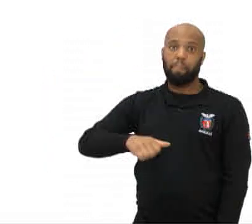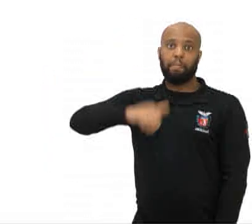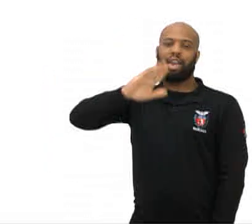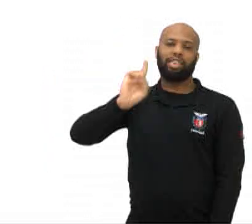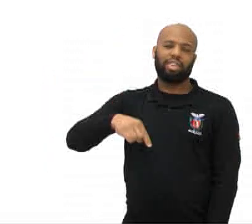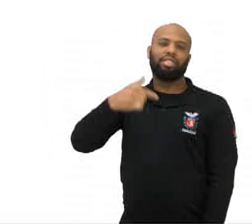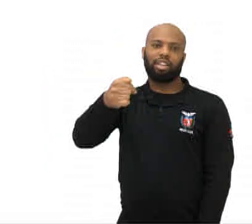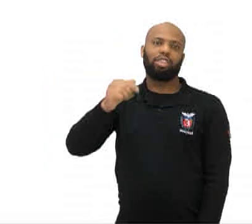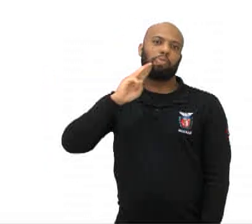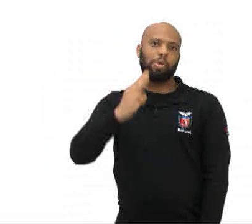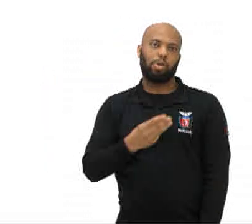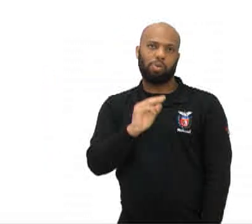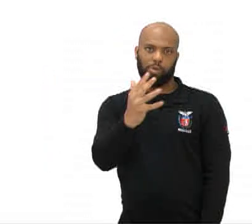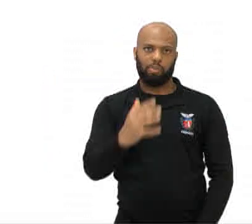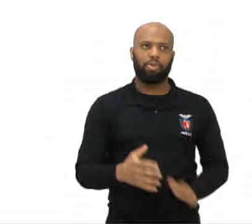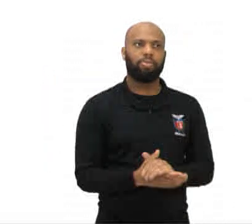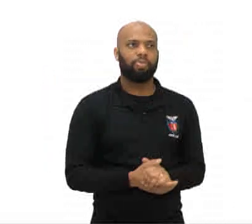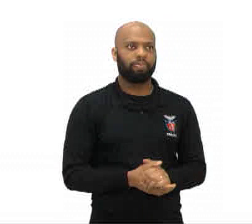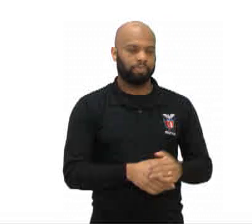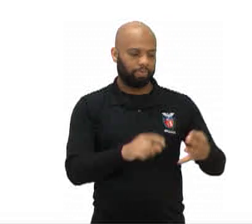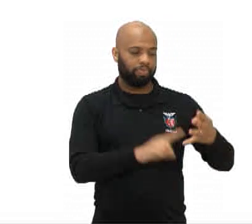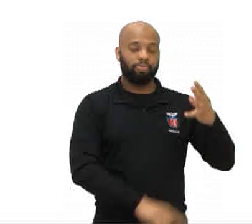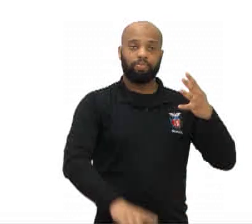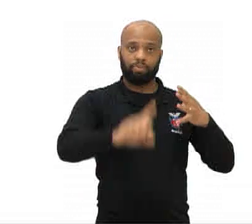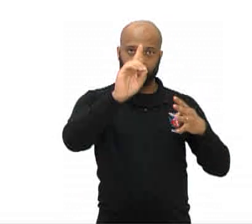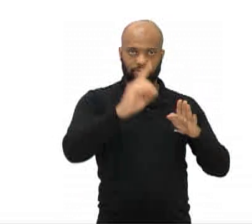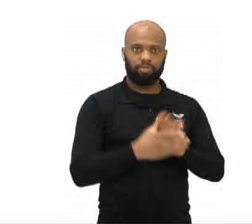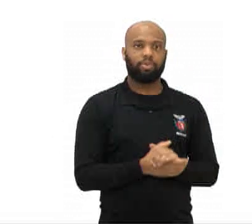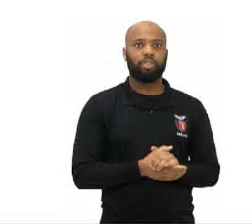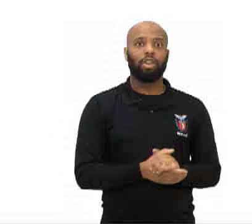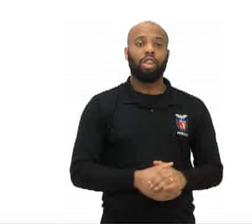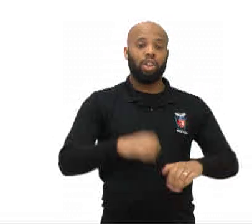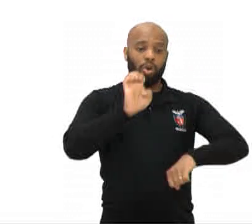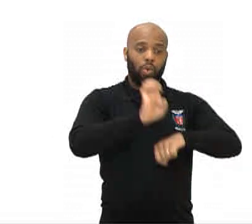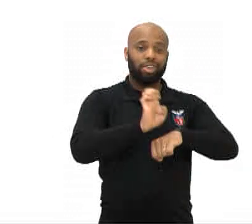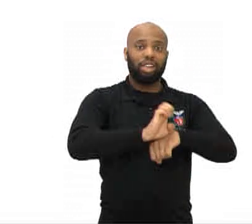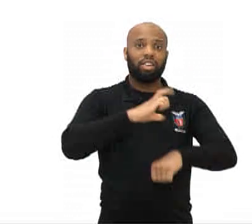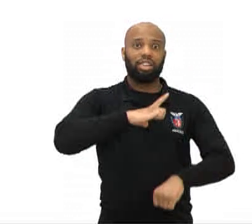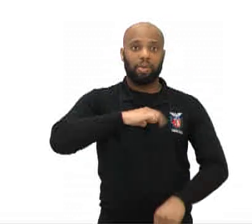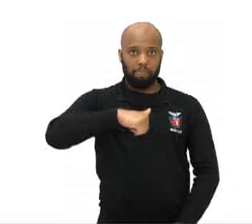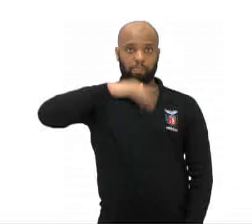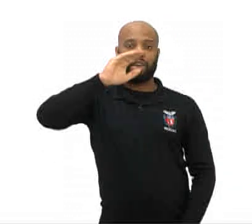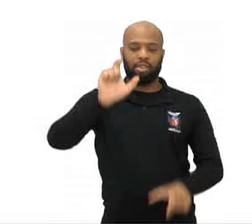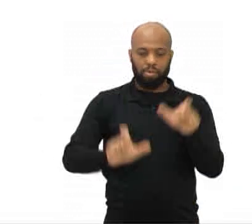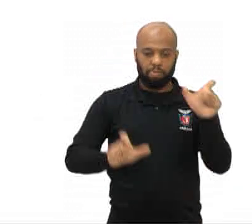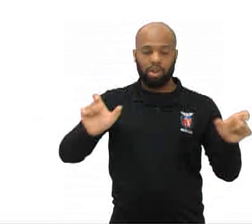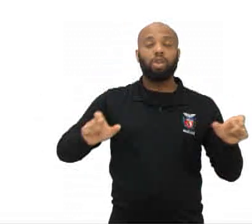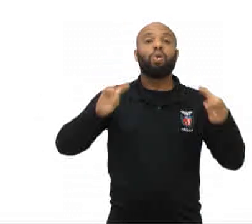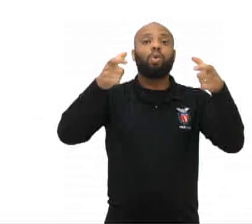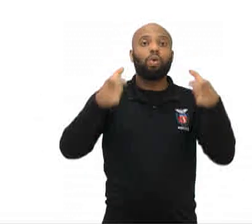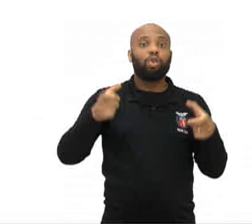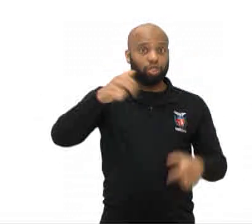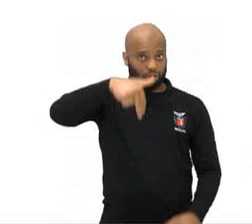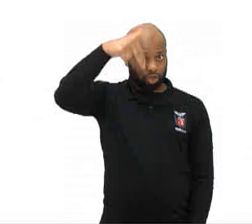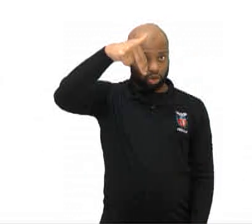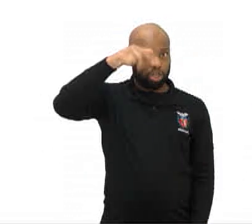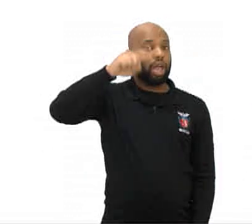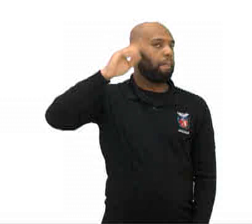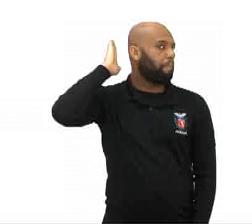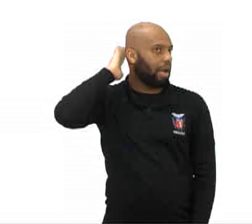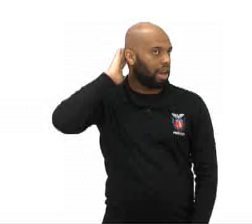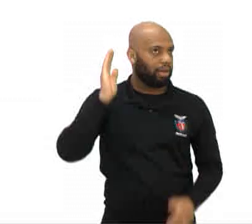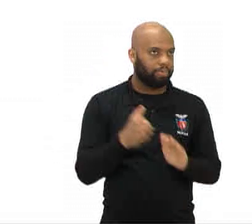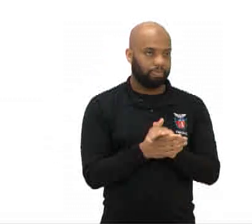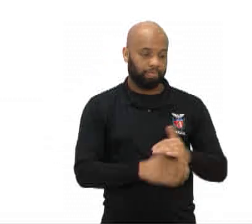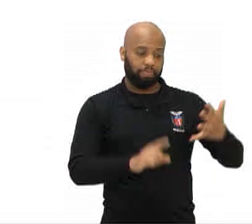habitantes aproximadamente. A letra D. O estado mais populoso do Norte é o Pará. A letra